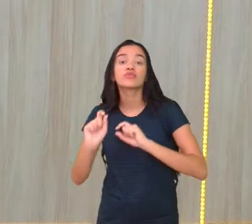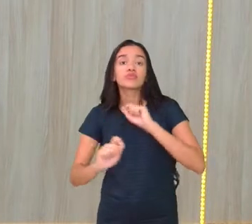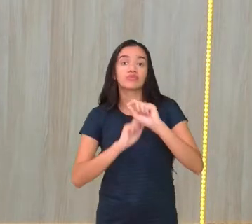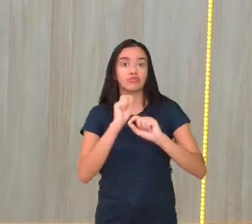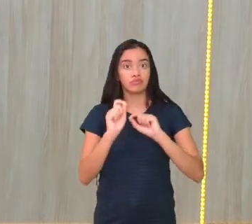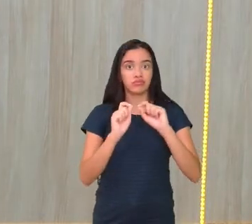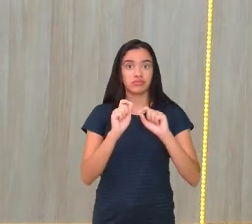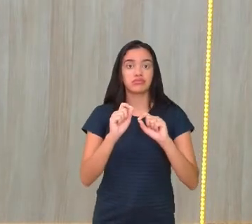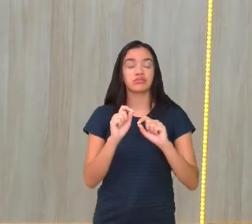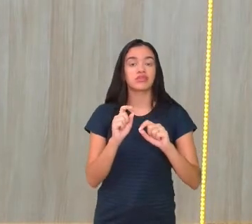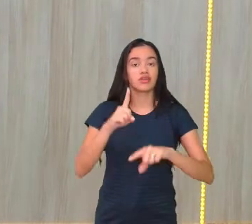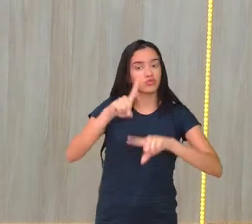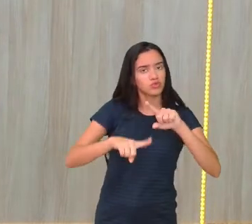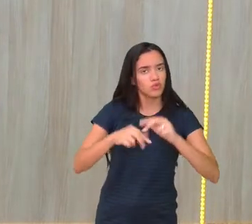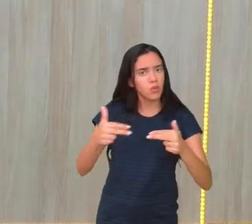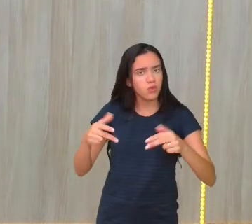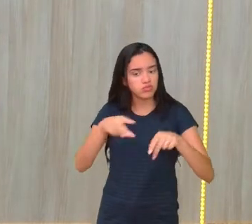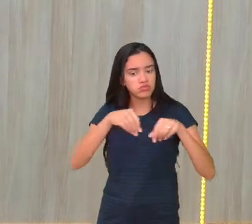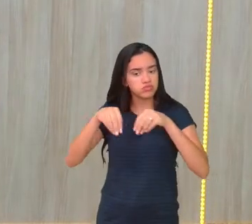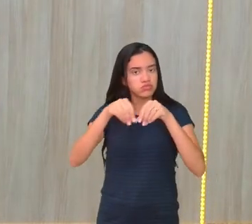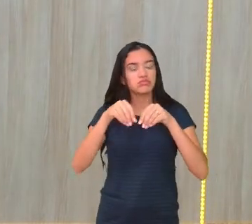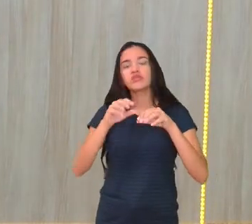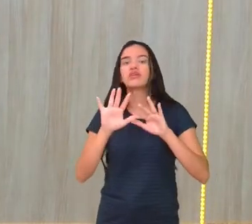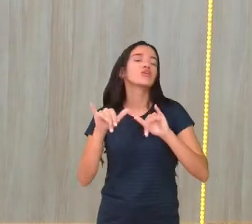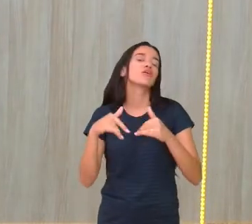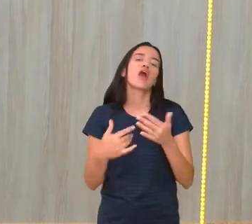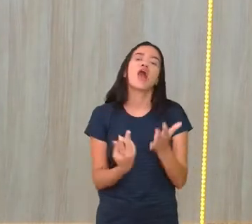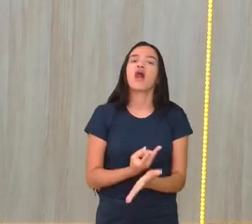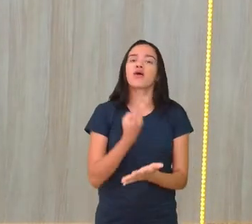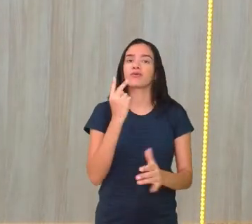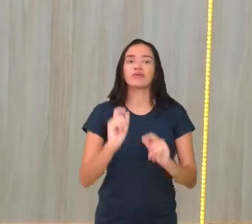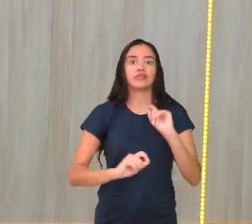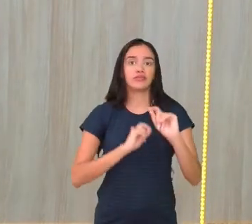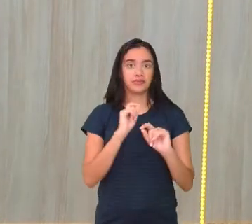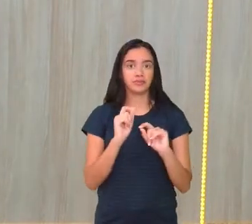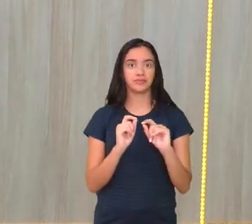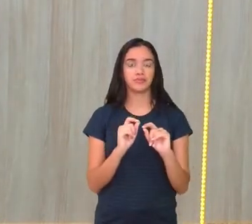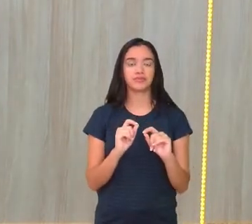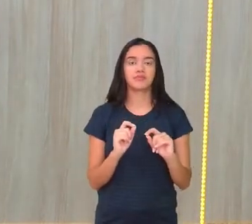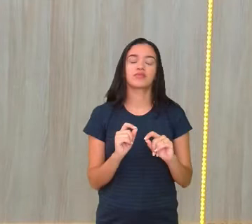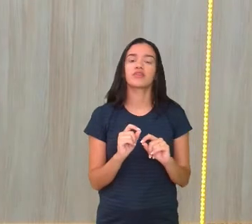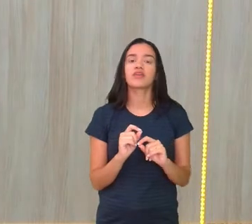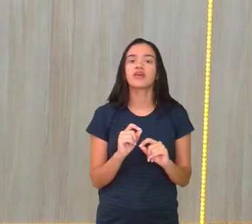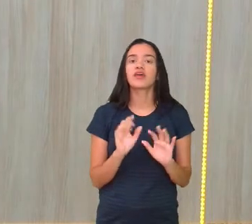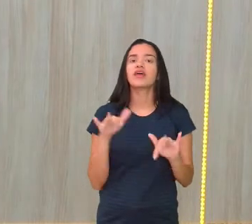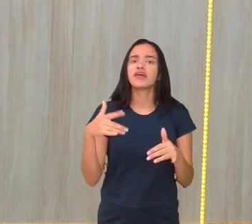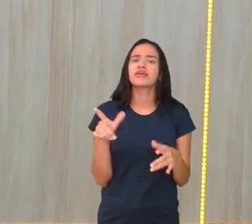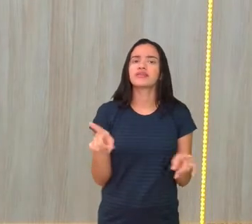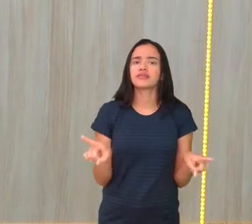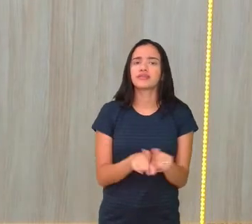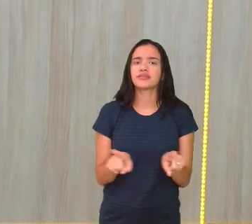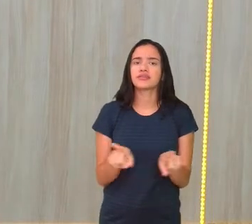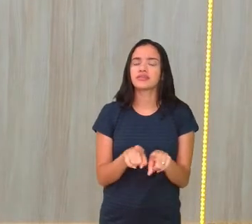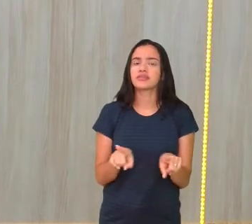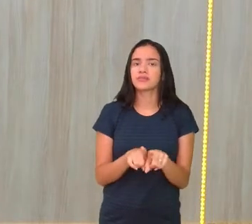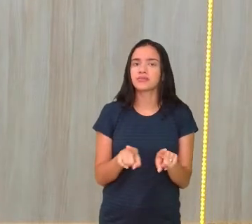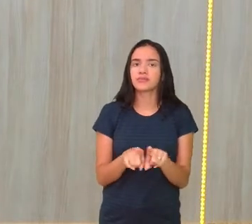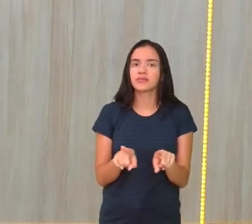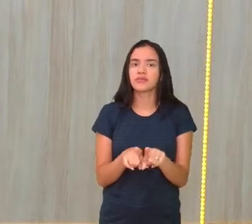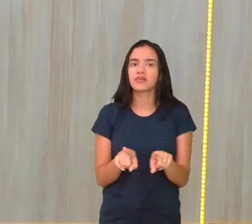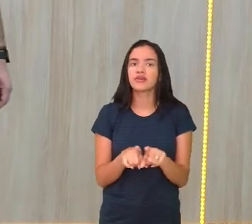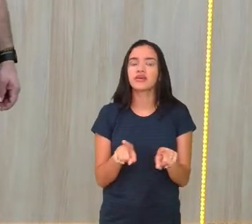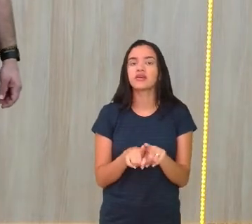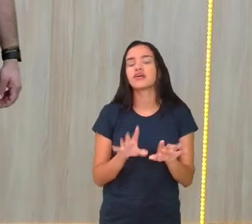né? Mas aí, o que é que acontece, né? Iam também em busca